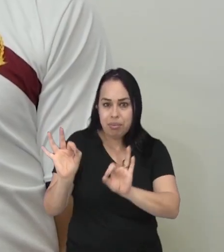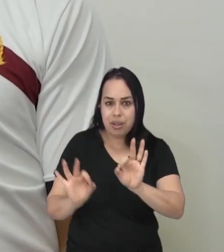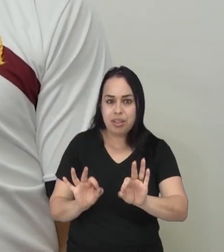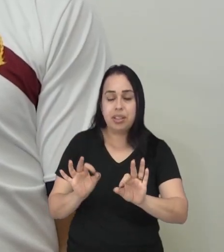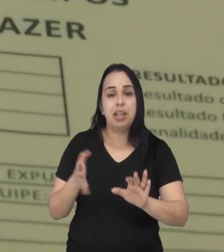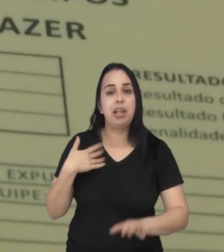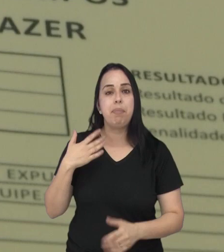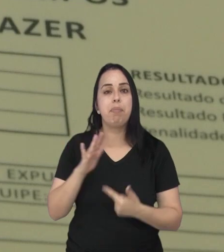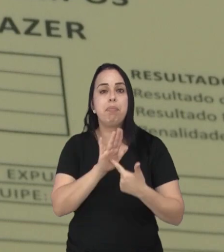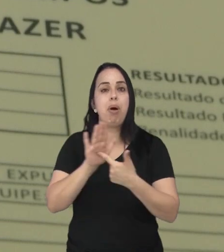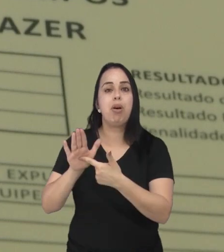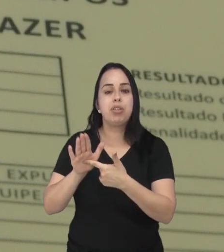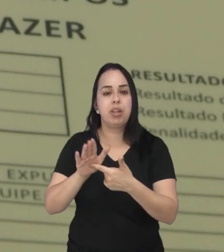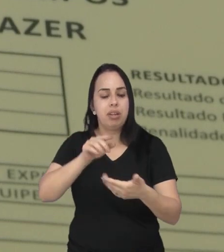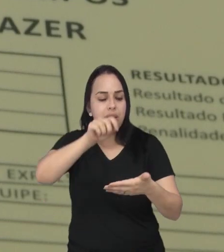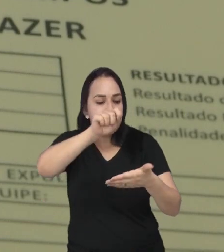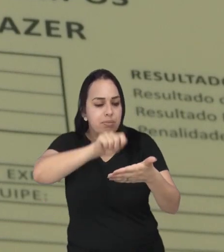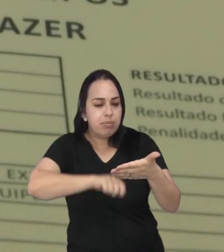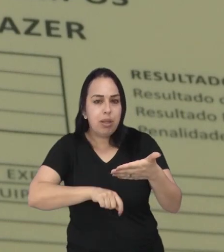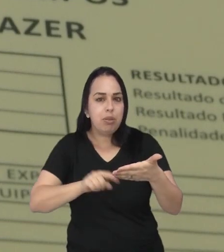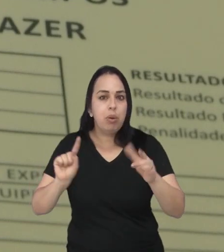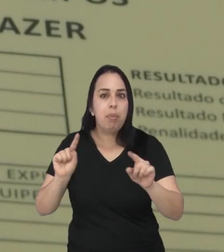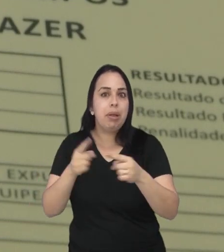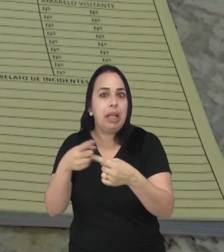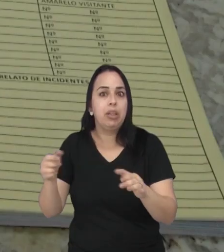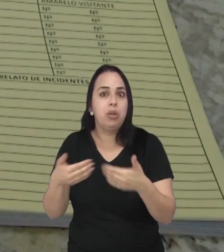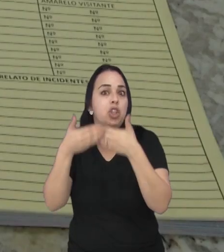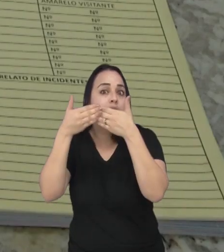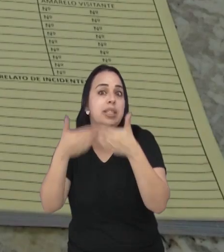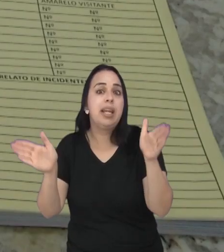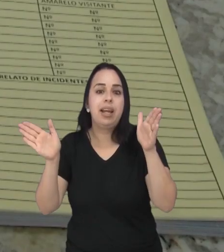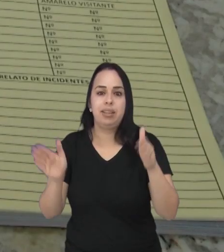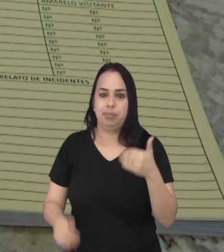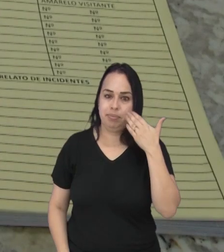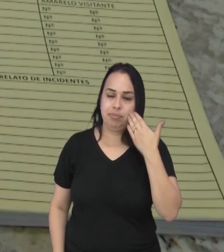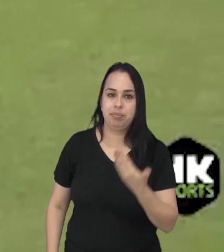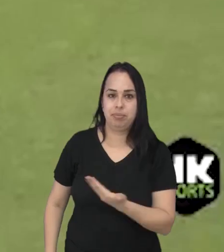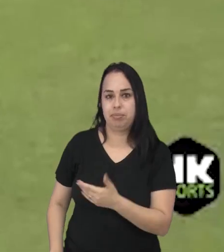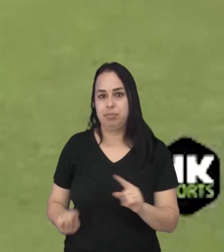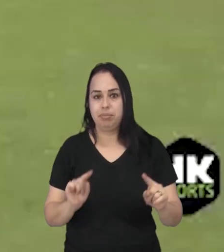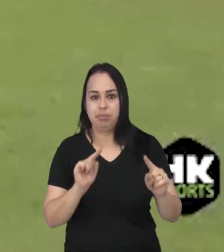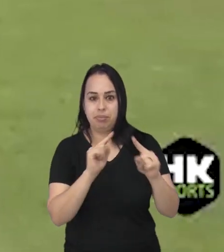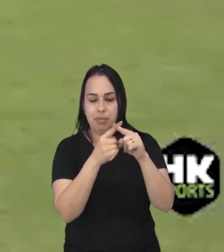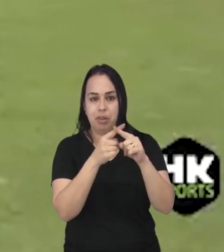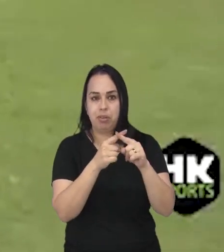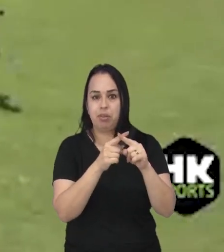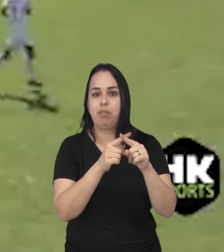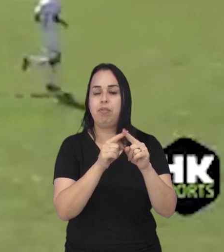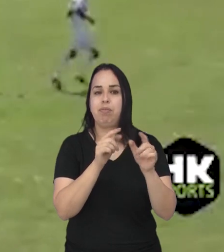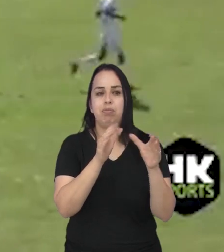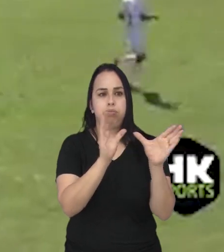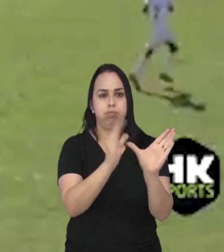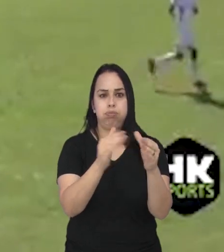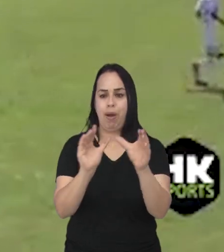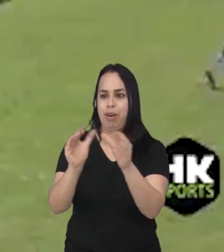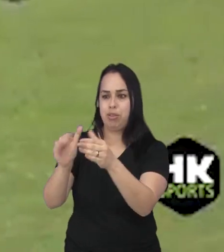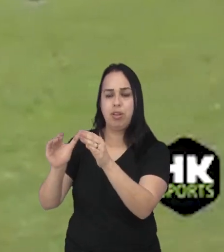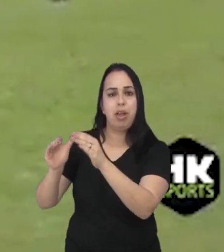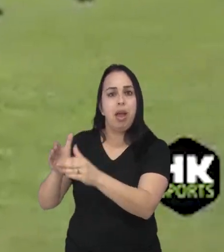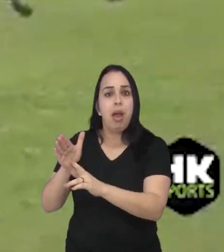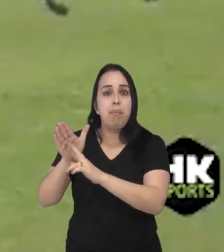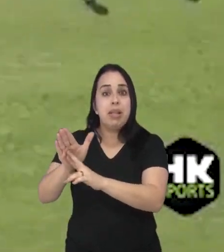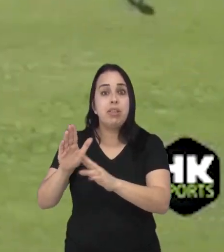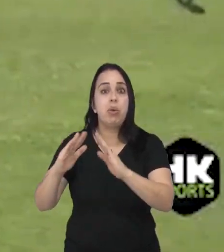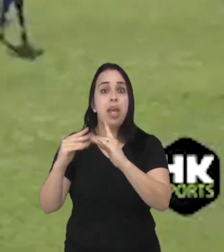até mesmo uma súmula usada no campeonato de estreia, que guarda de recordação. A Copa é disputada por vários times, cada